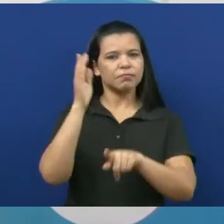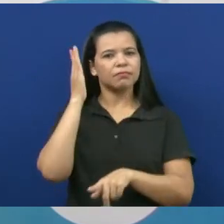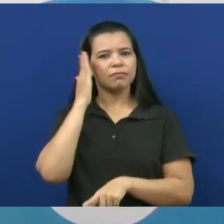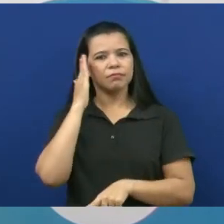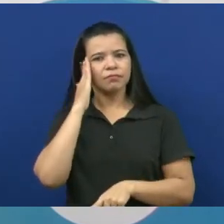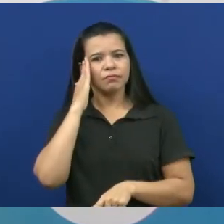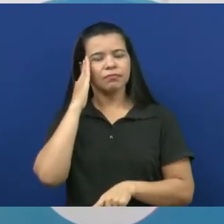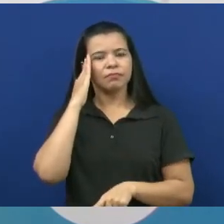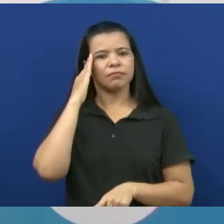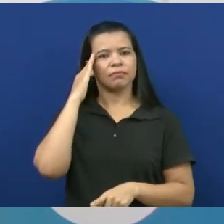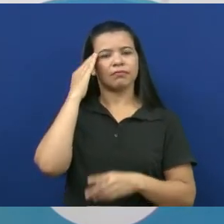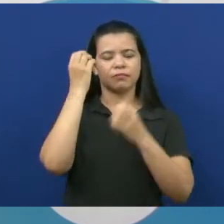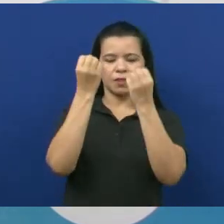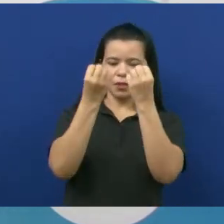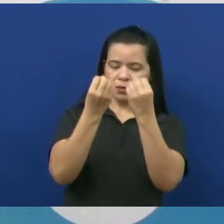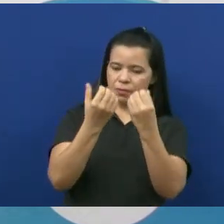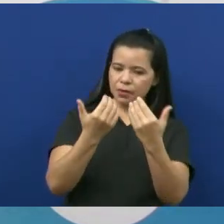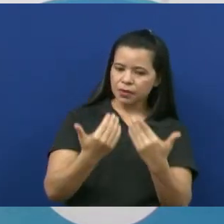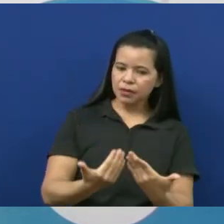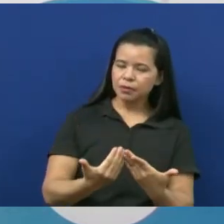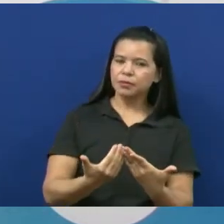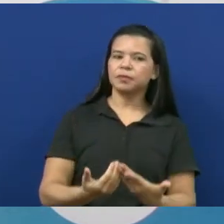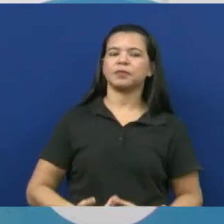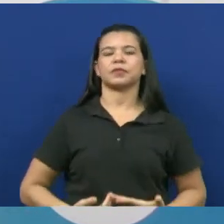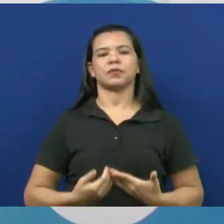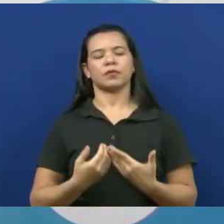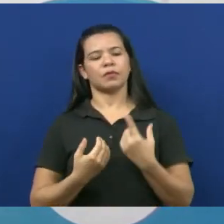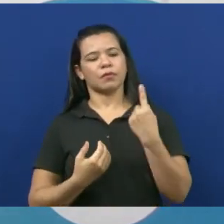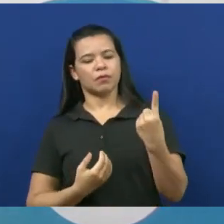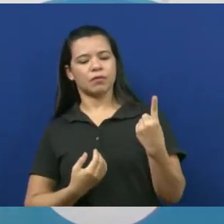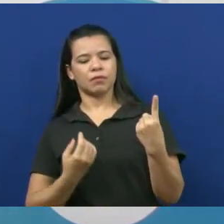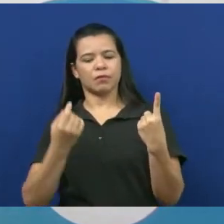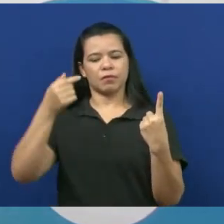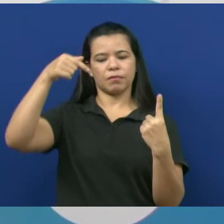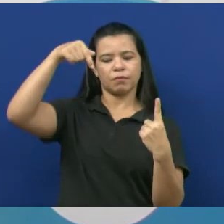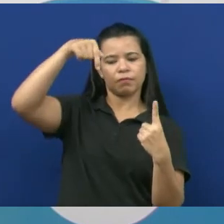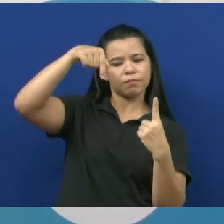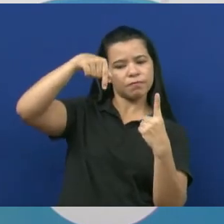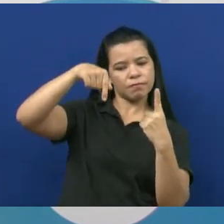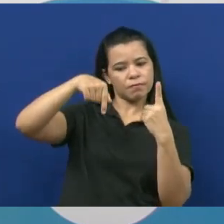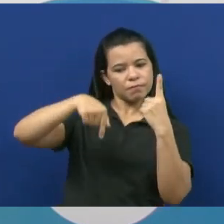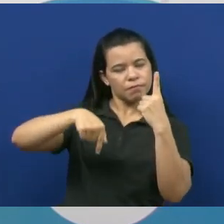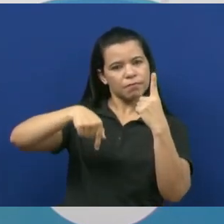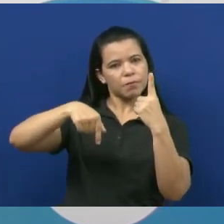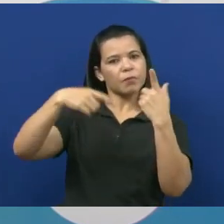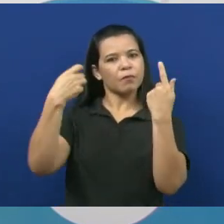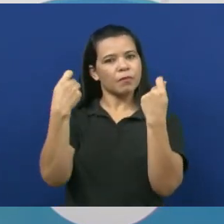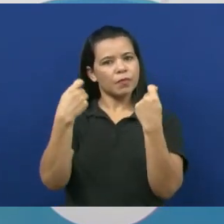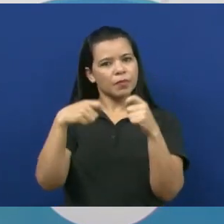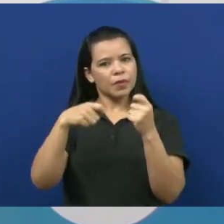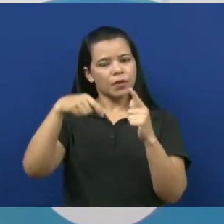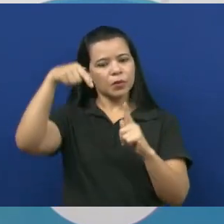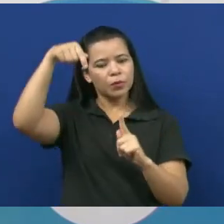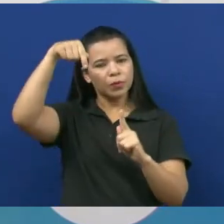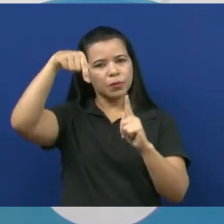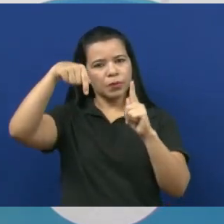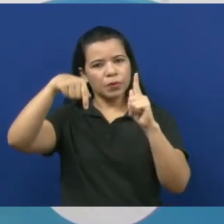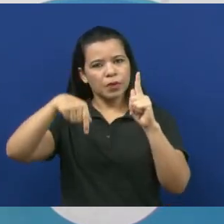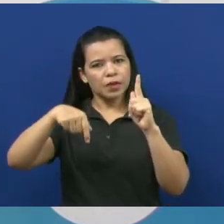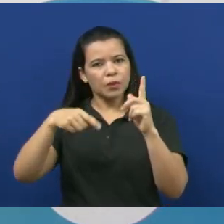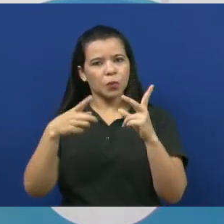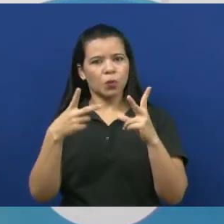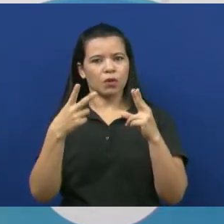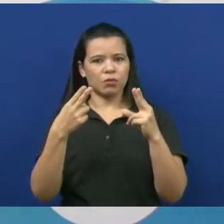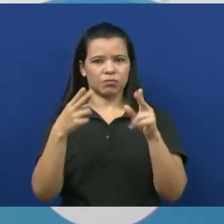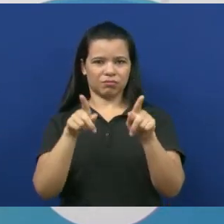que eu enfatize que para duas grandezas serem inversamente proporcionais, essa variação tem que acontecer de maneira